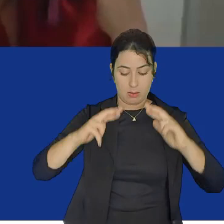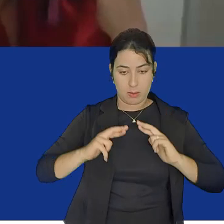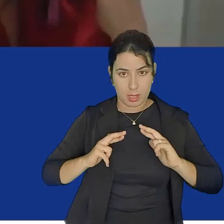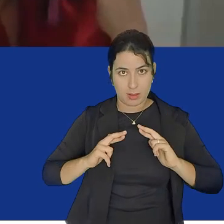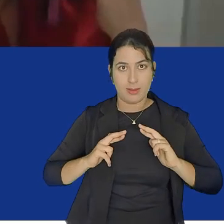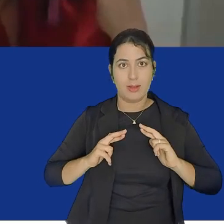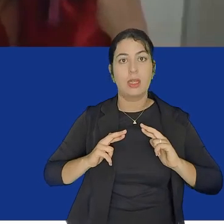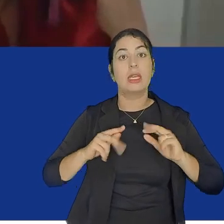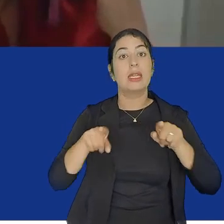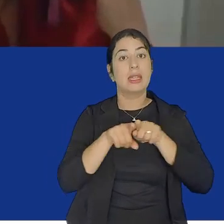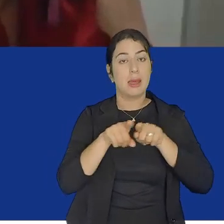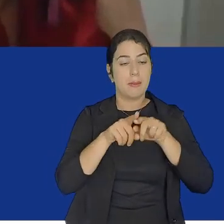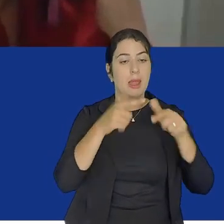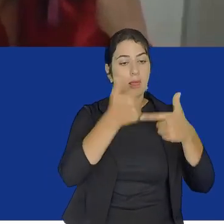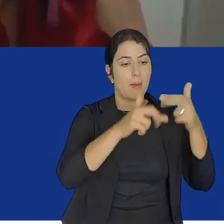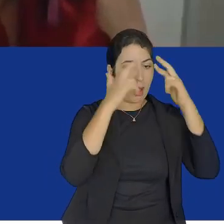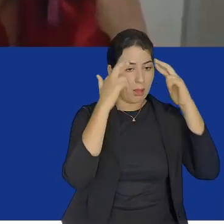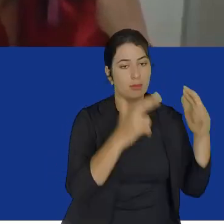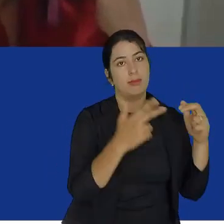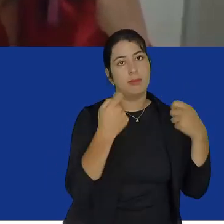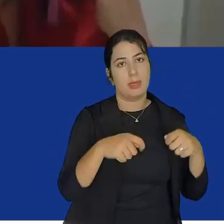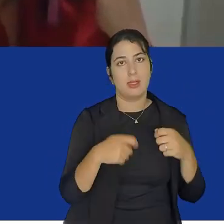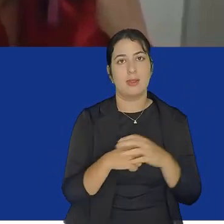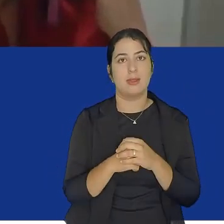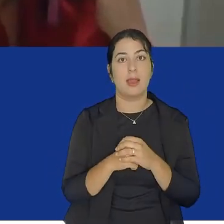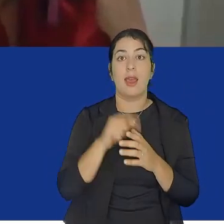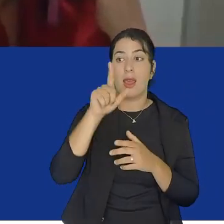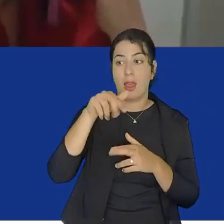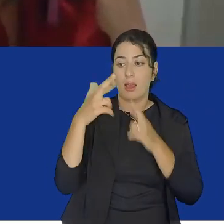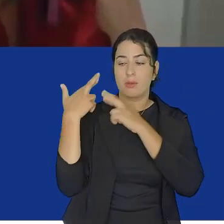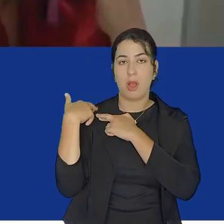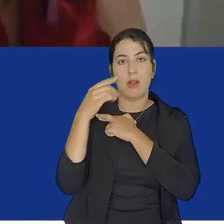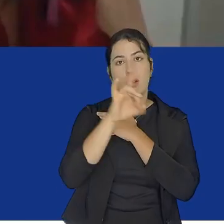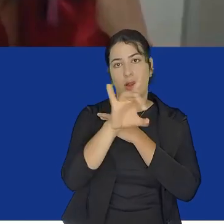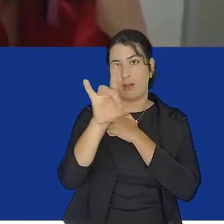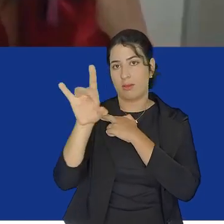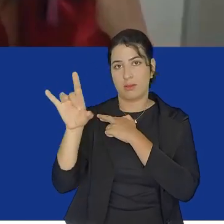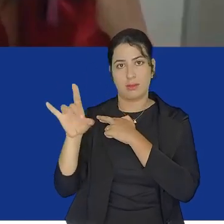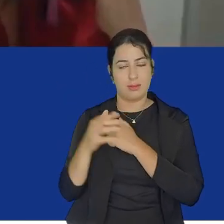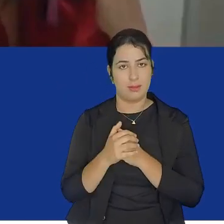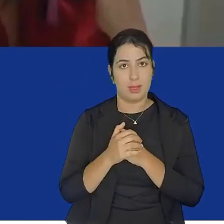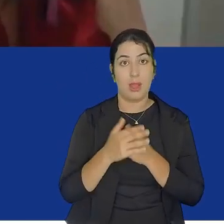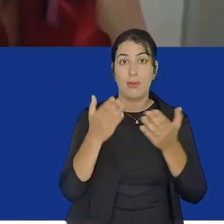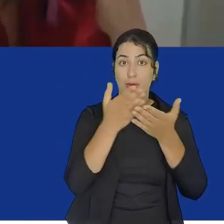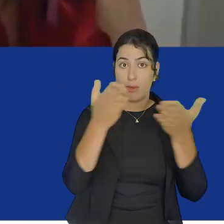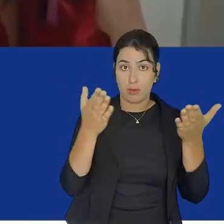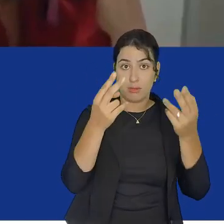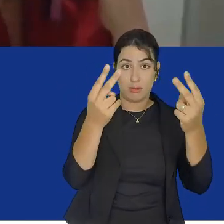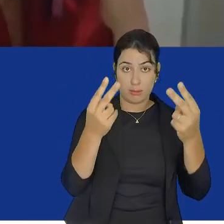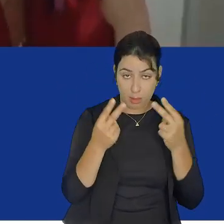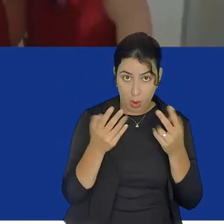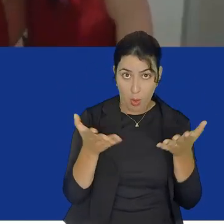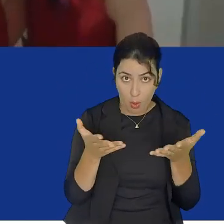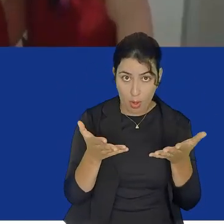trabalho. É responsabilidade de cada um de nós, cada um de vocês, de você que está aqui nos